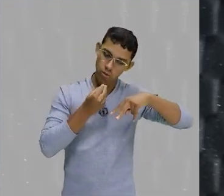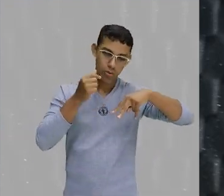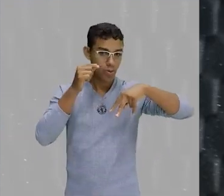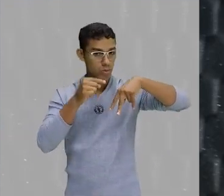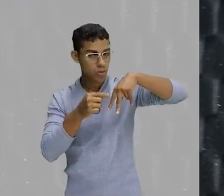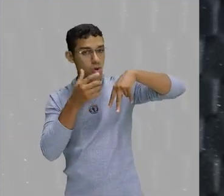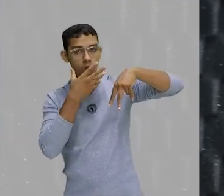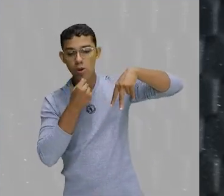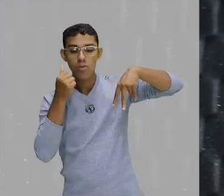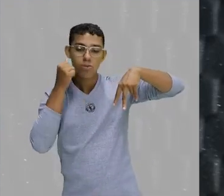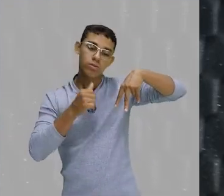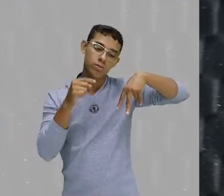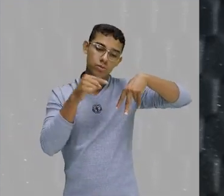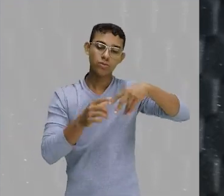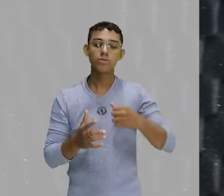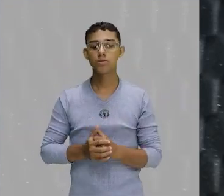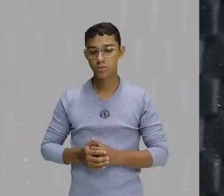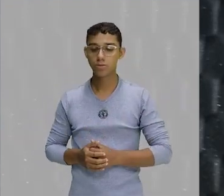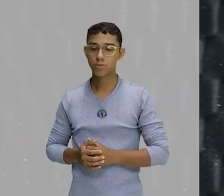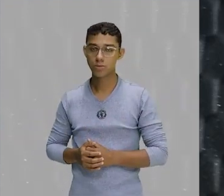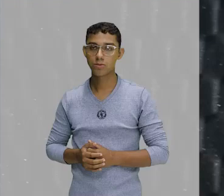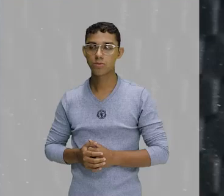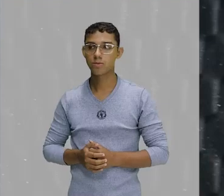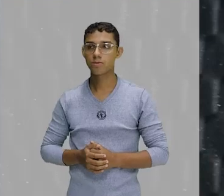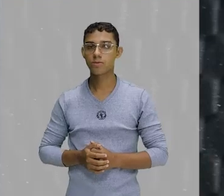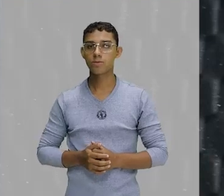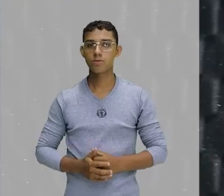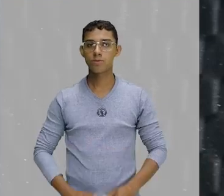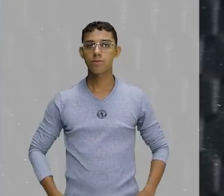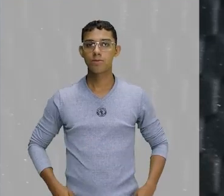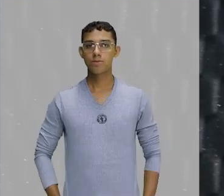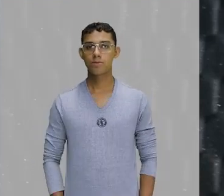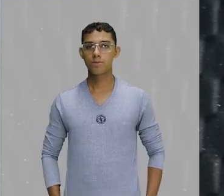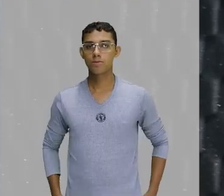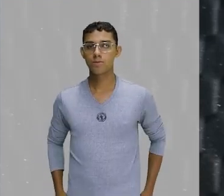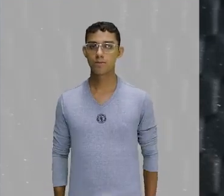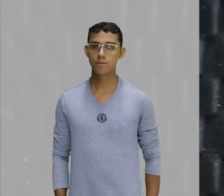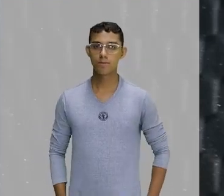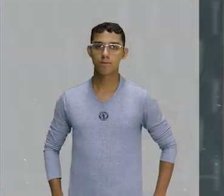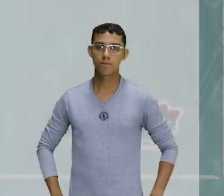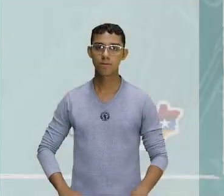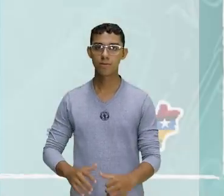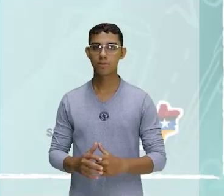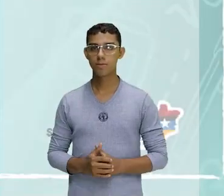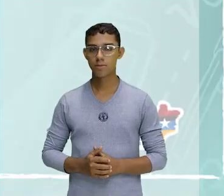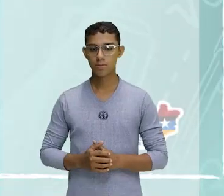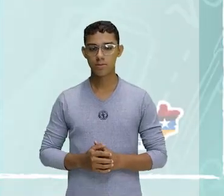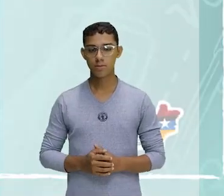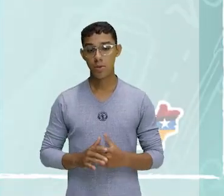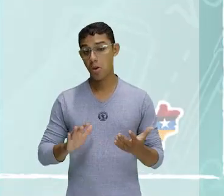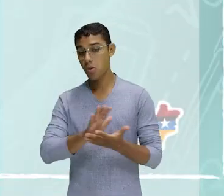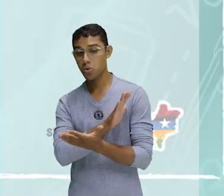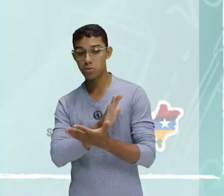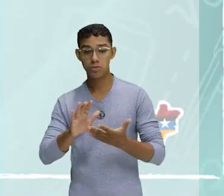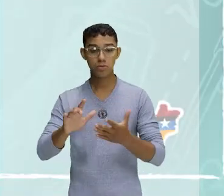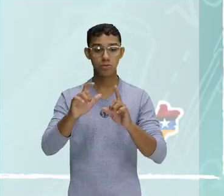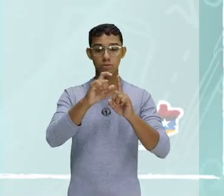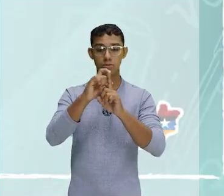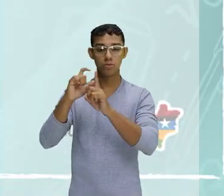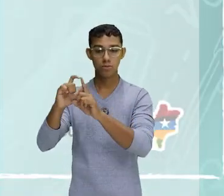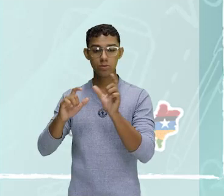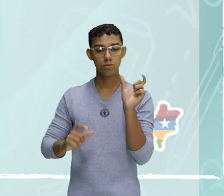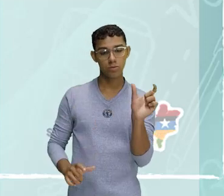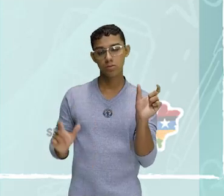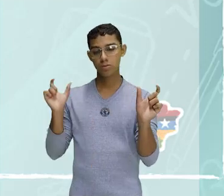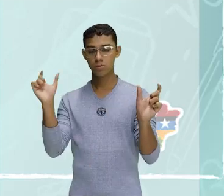gênero, eu me refiro ao masculino e ao feminino. Então, eu peguei algumas palavras aqui para